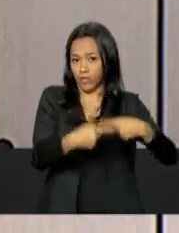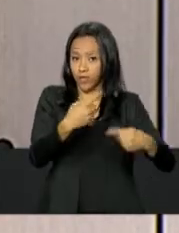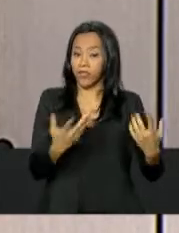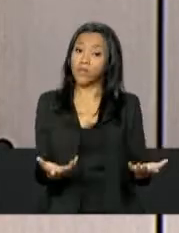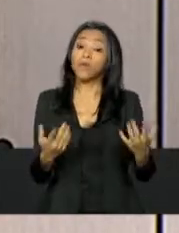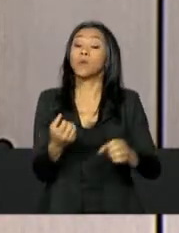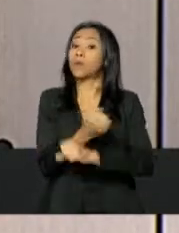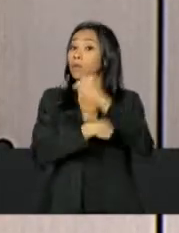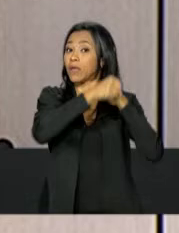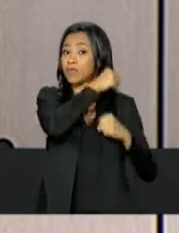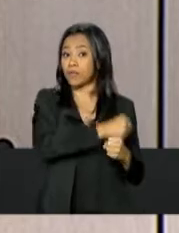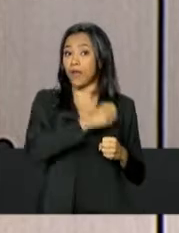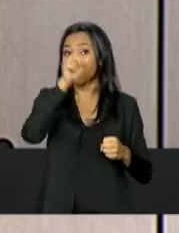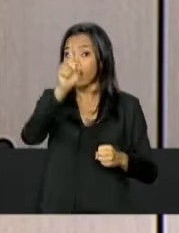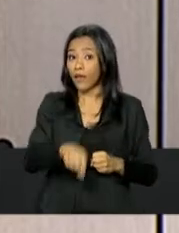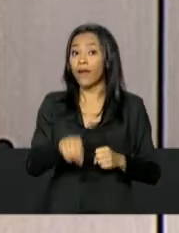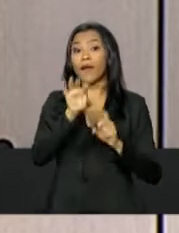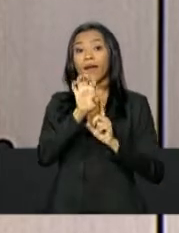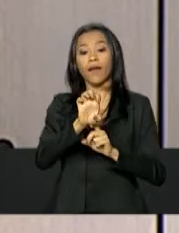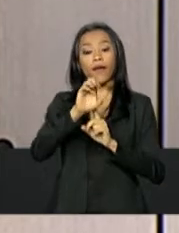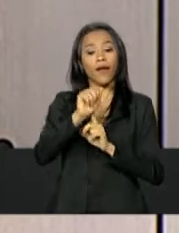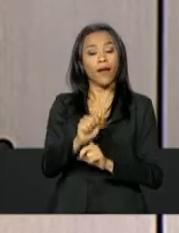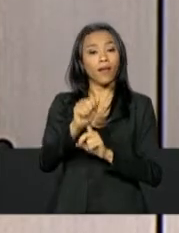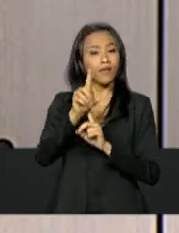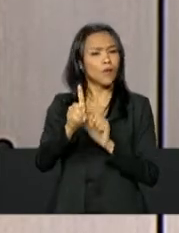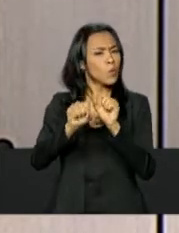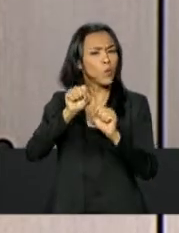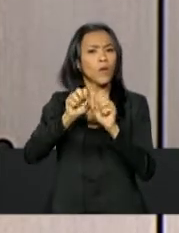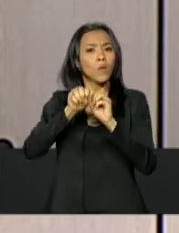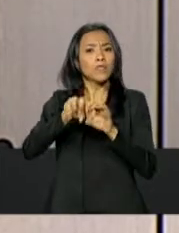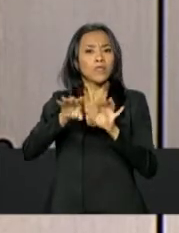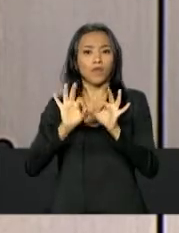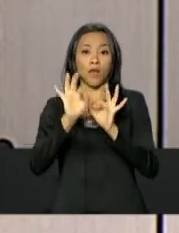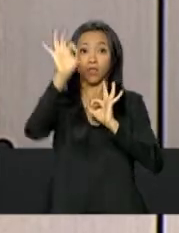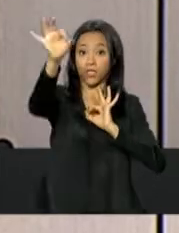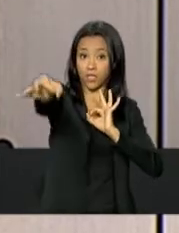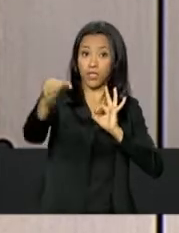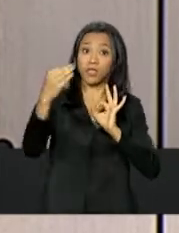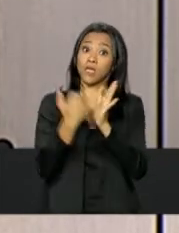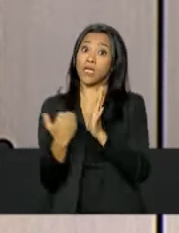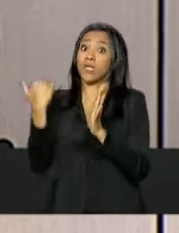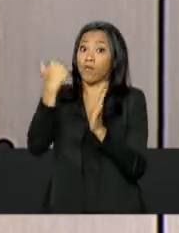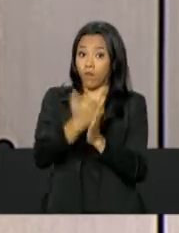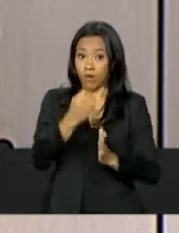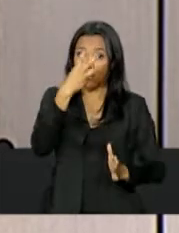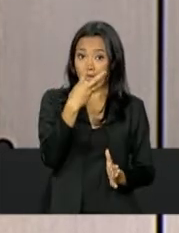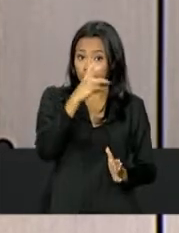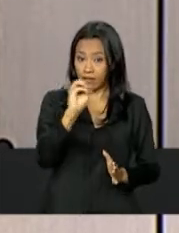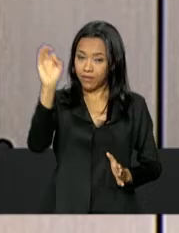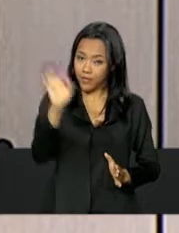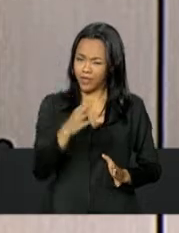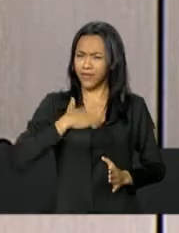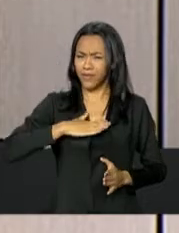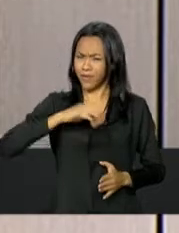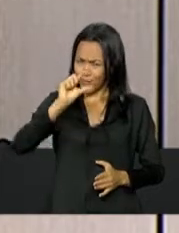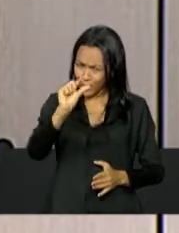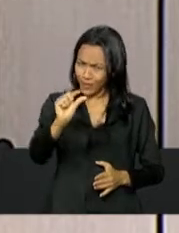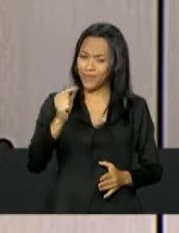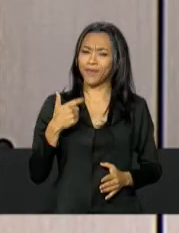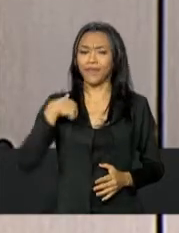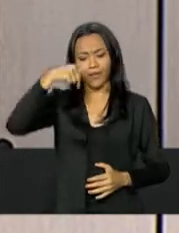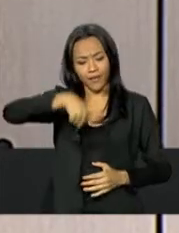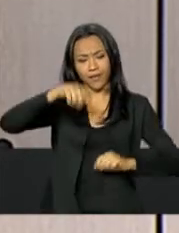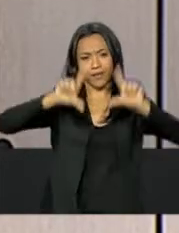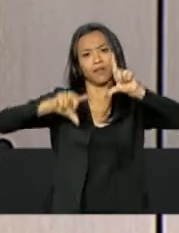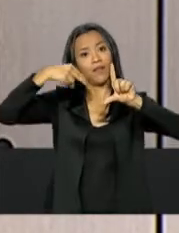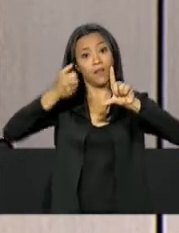que o grande destaque foi a EAD, Educação à Distância, que cresceu 30%. O evento começa daqui a pouquinho e a TV